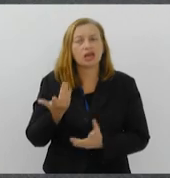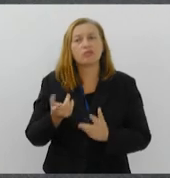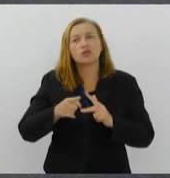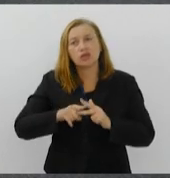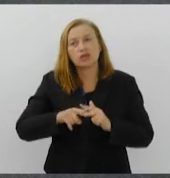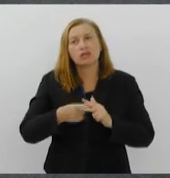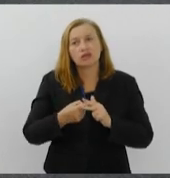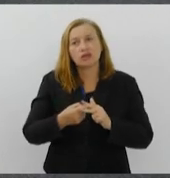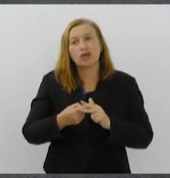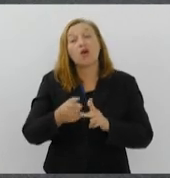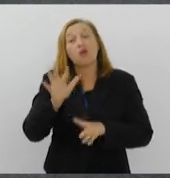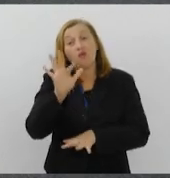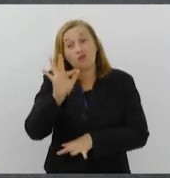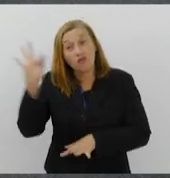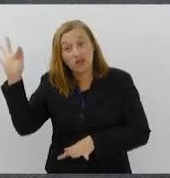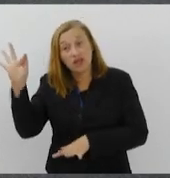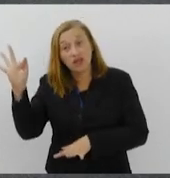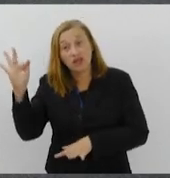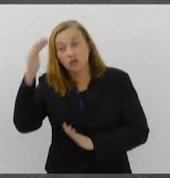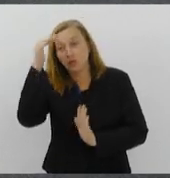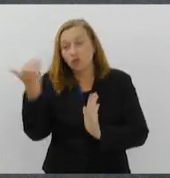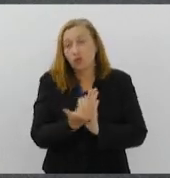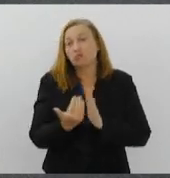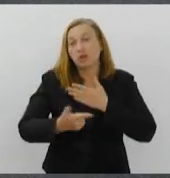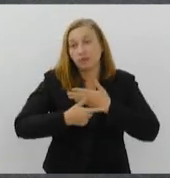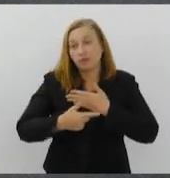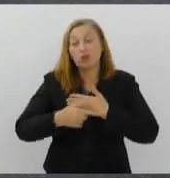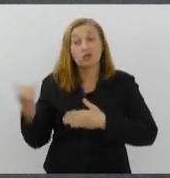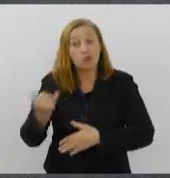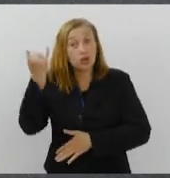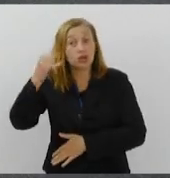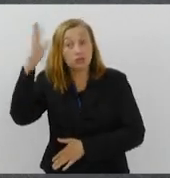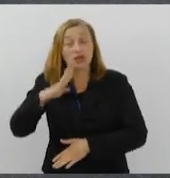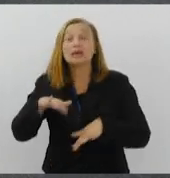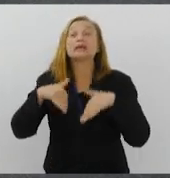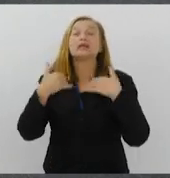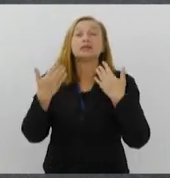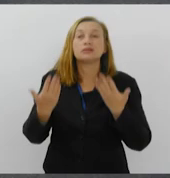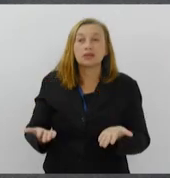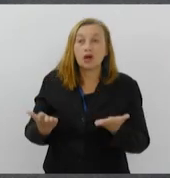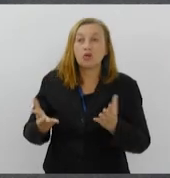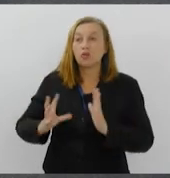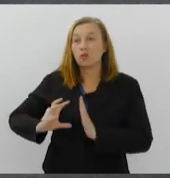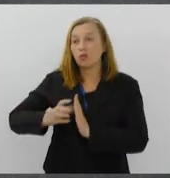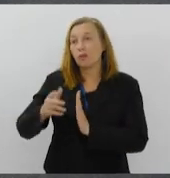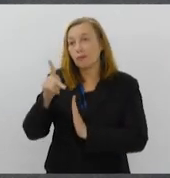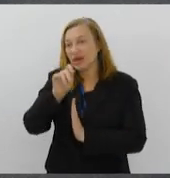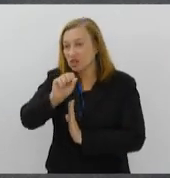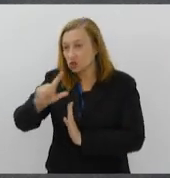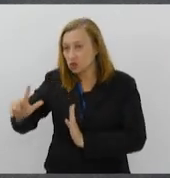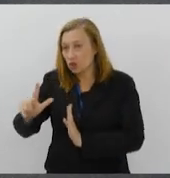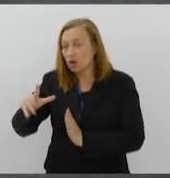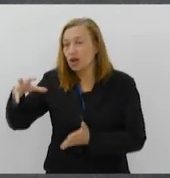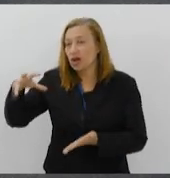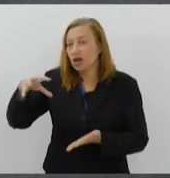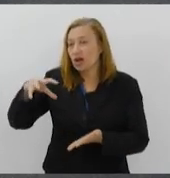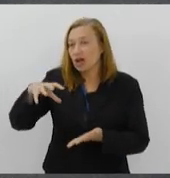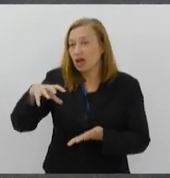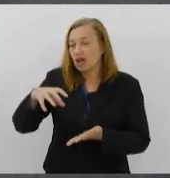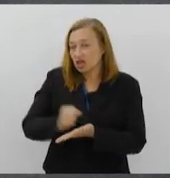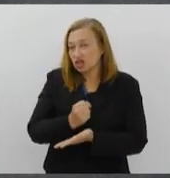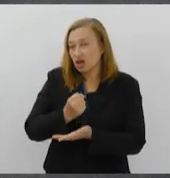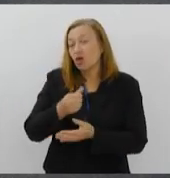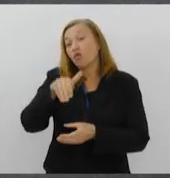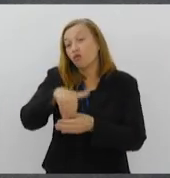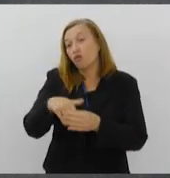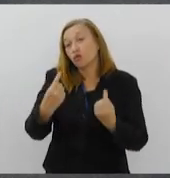regulamentação federal cumpre um papel importante no Brasil. Então, a bancada do PSOL registra o voto contrário,